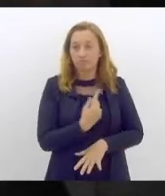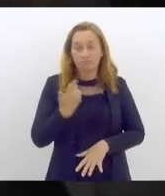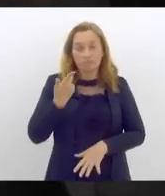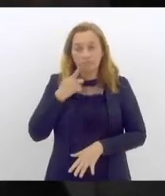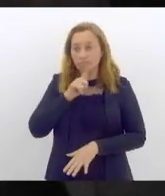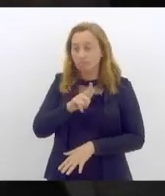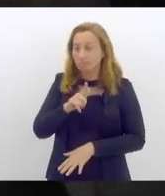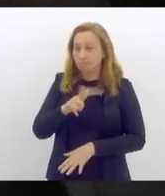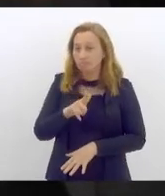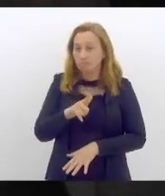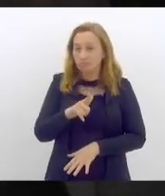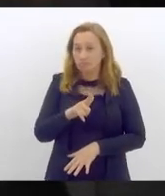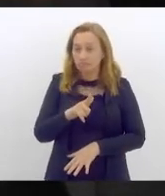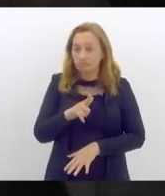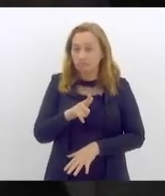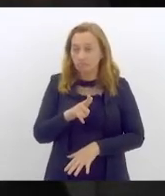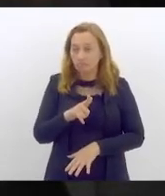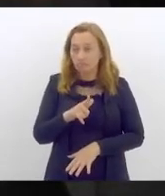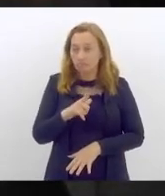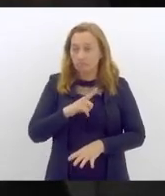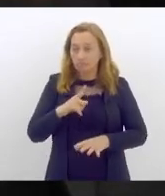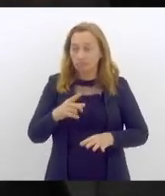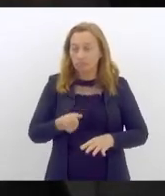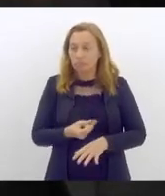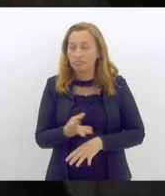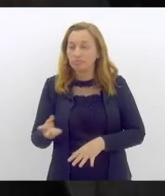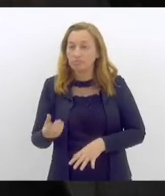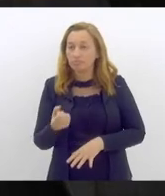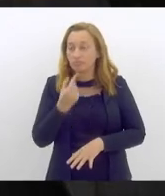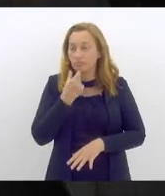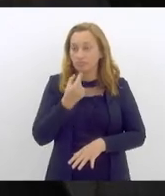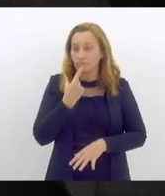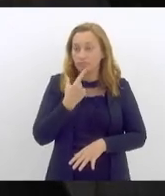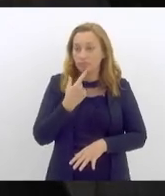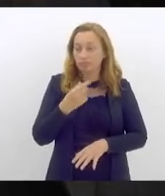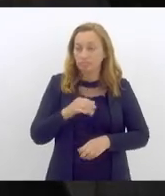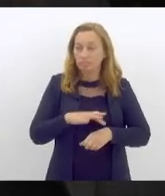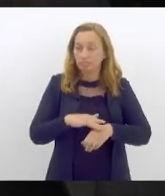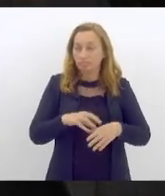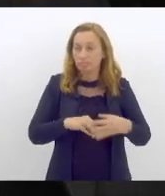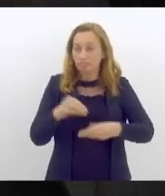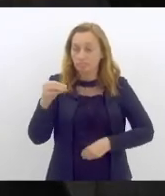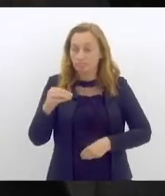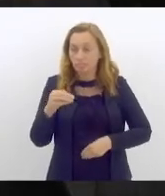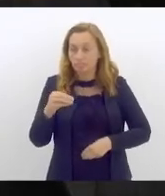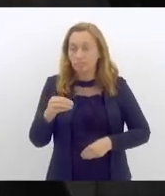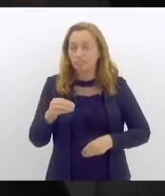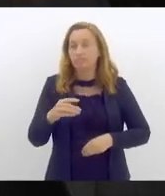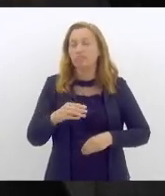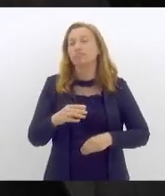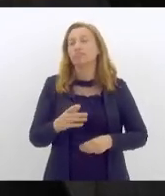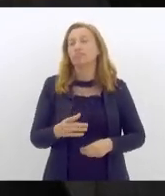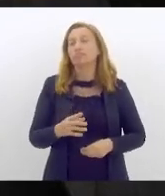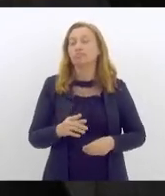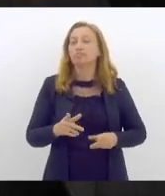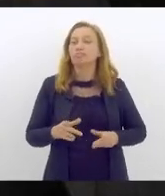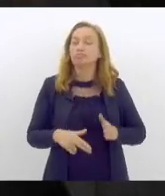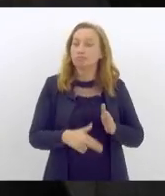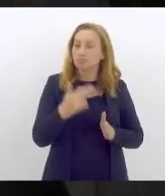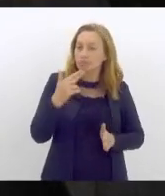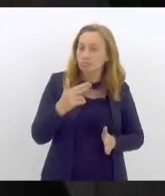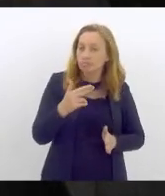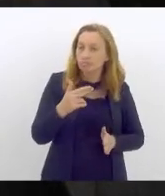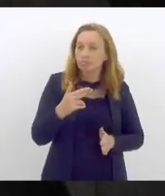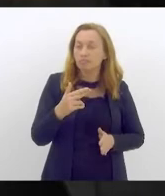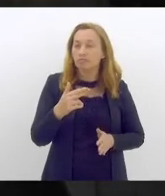remédios para curar esse câncer que a seja a cirurgia que é seja aqui